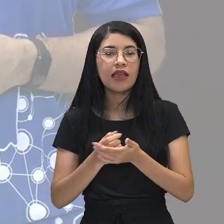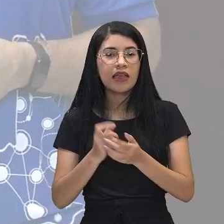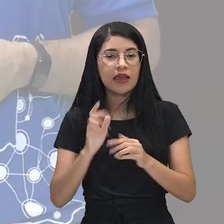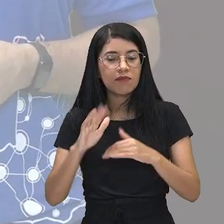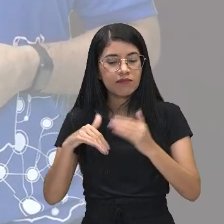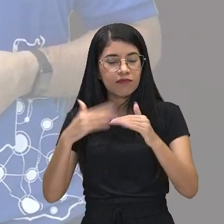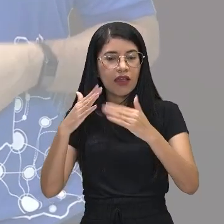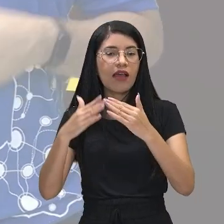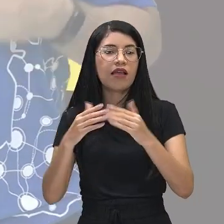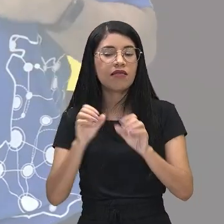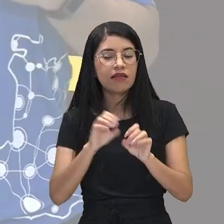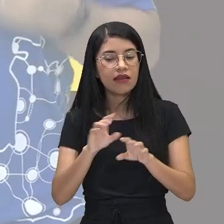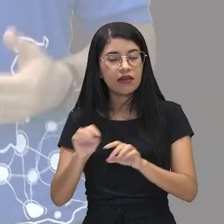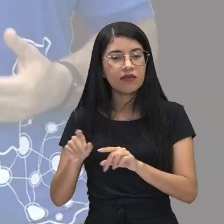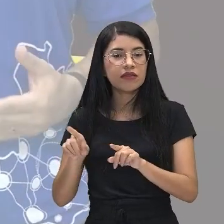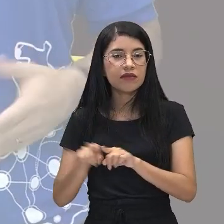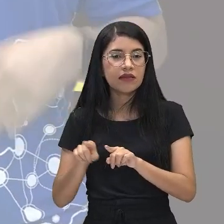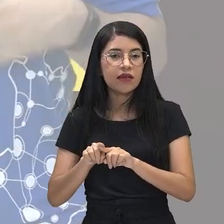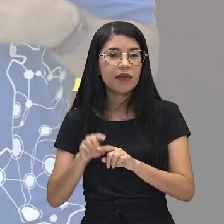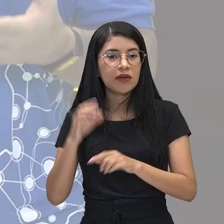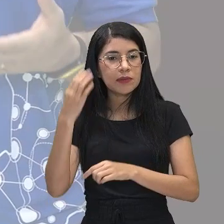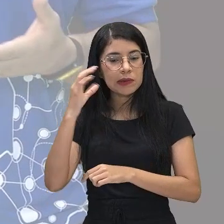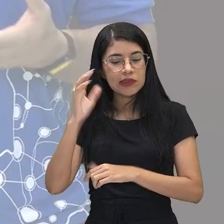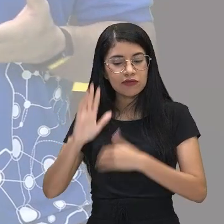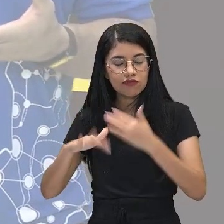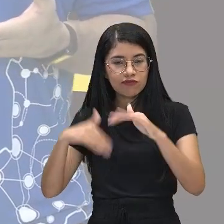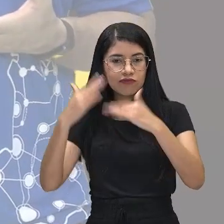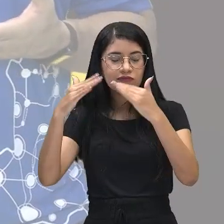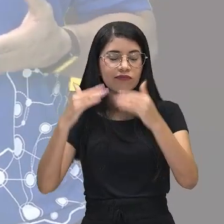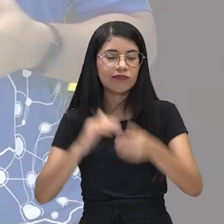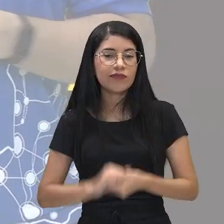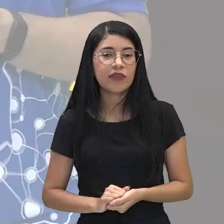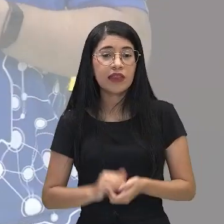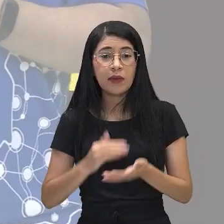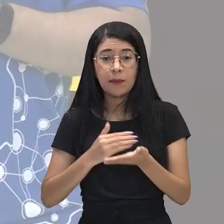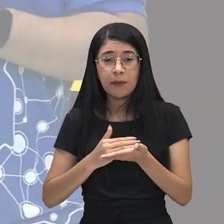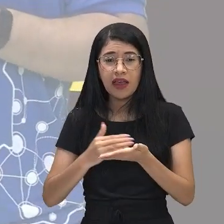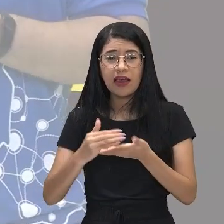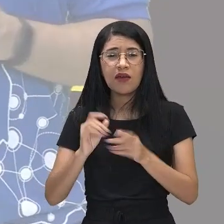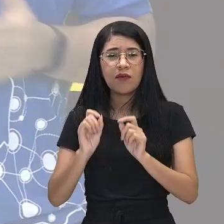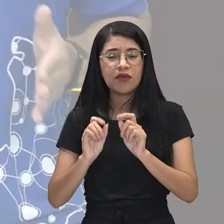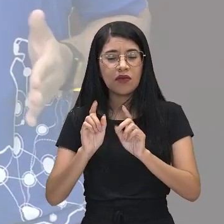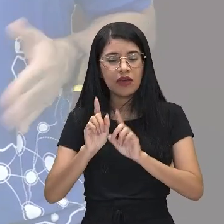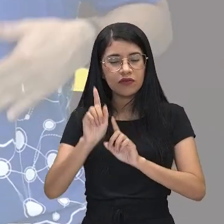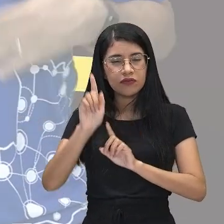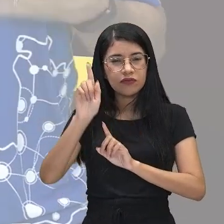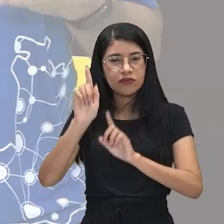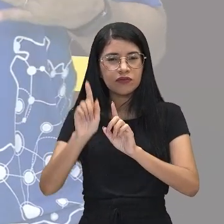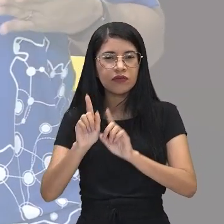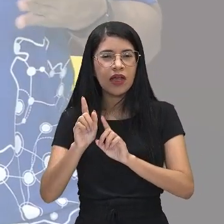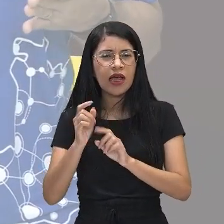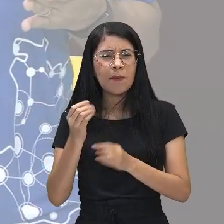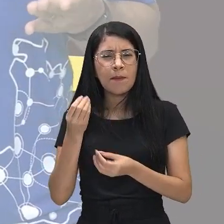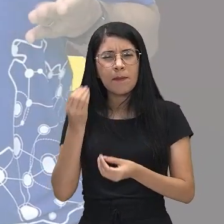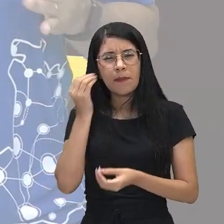rápido avanço científico. Nesse momento, começou a corrida espacial para ver qual era o país que estava